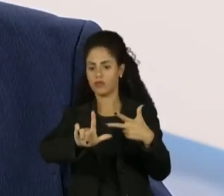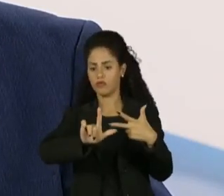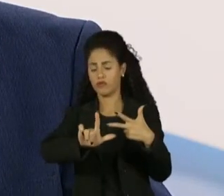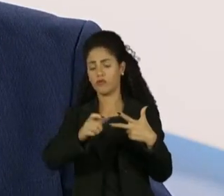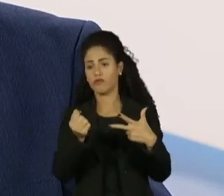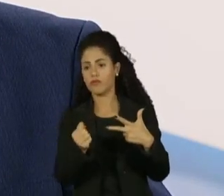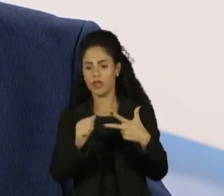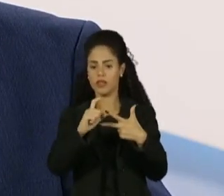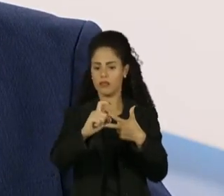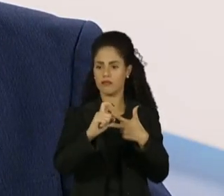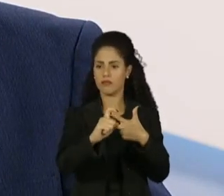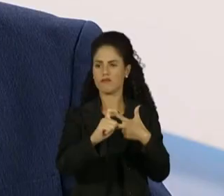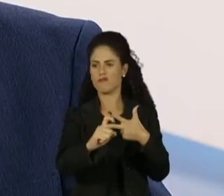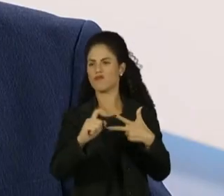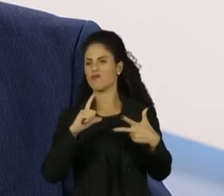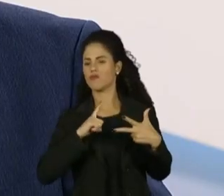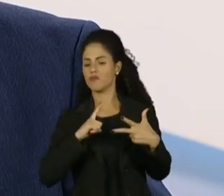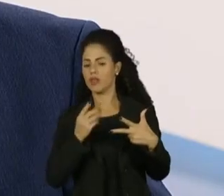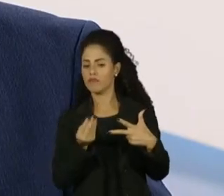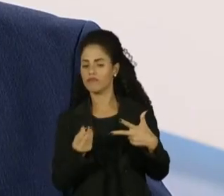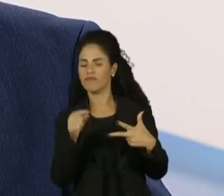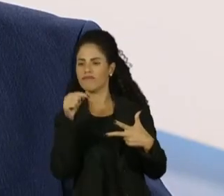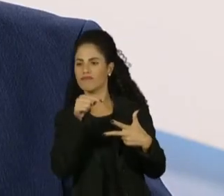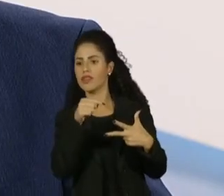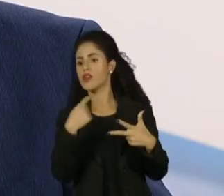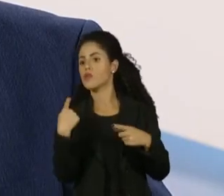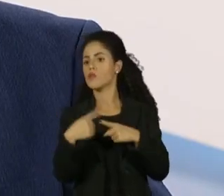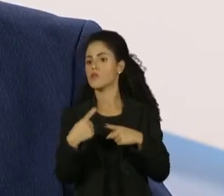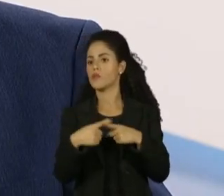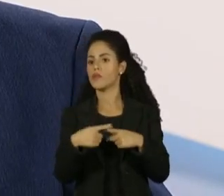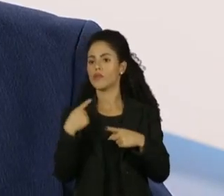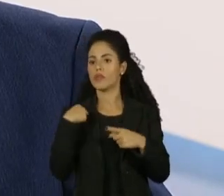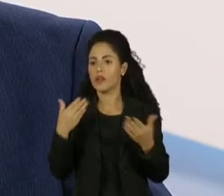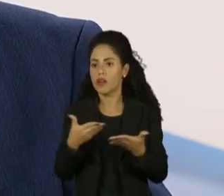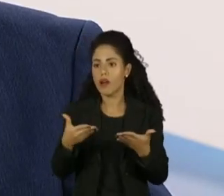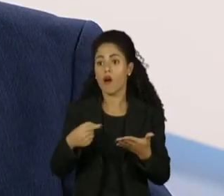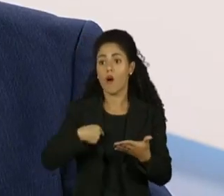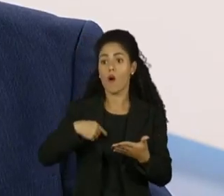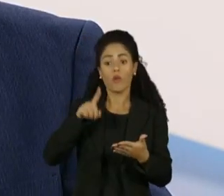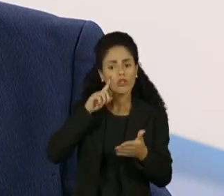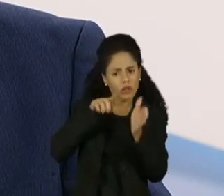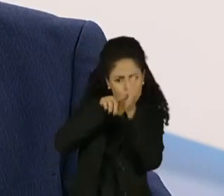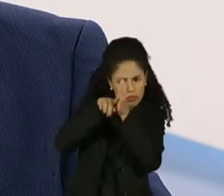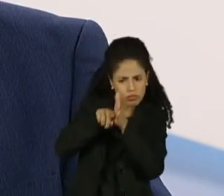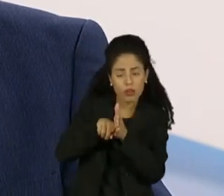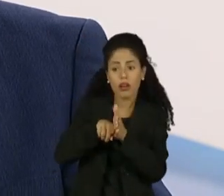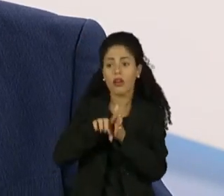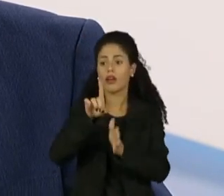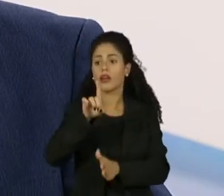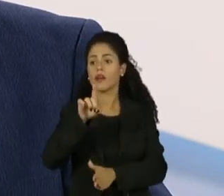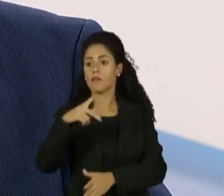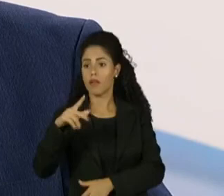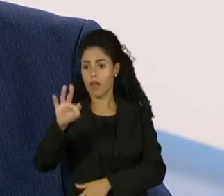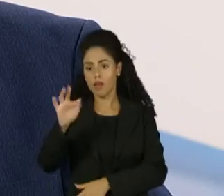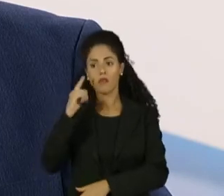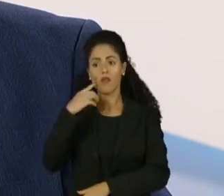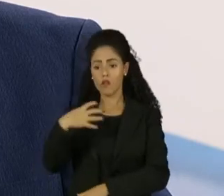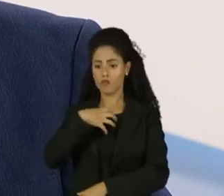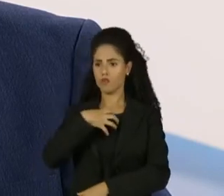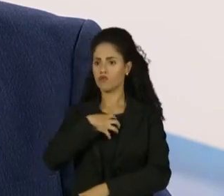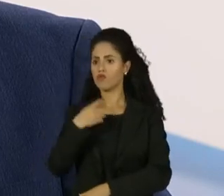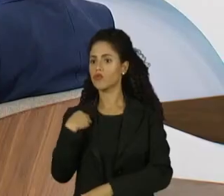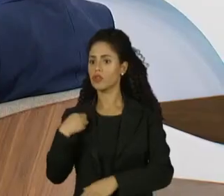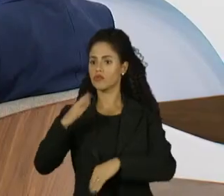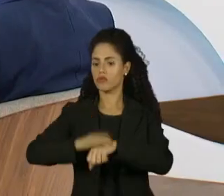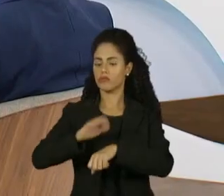caso do executivo, com uma certa complacência, né? Porque as ADPFs hoje, na verdade, são uma formulação